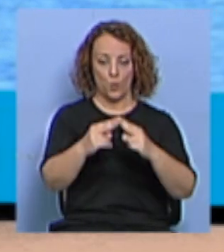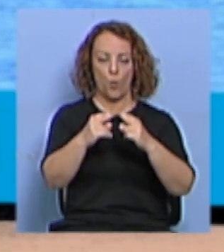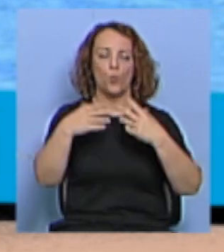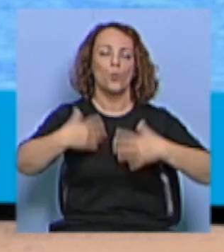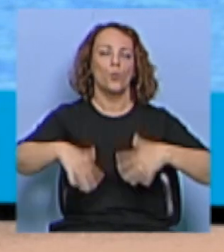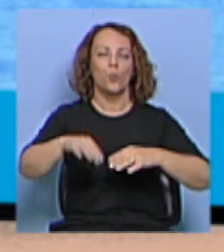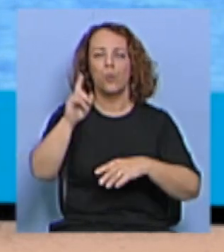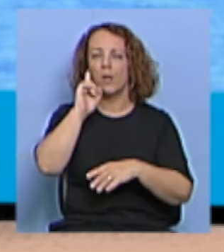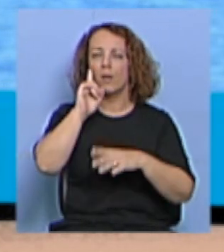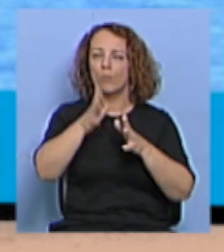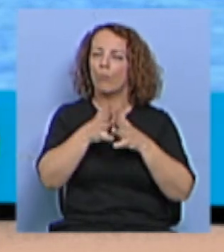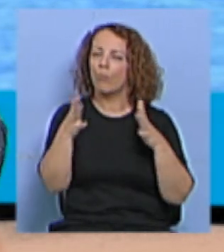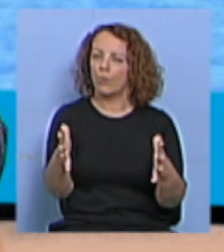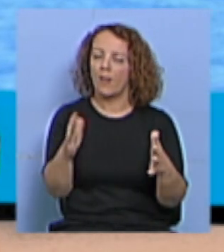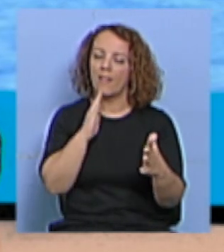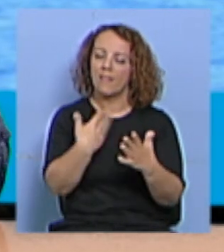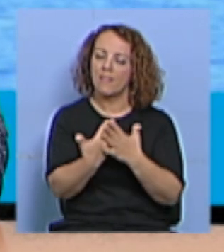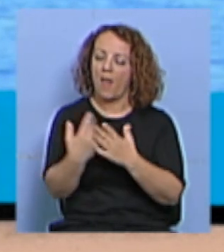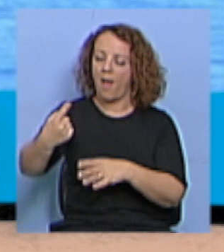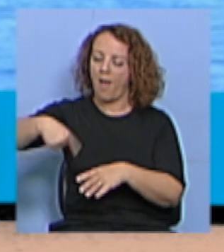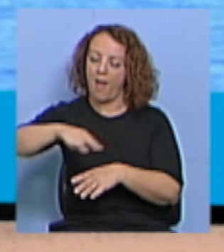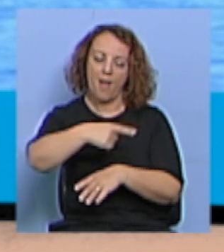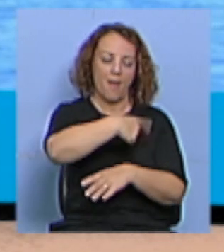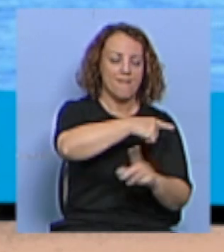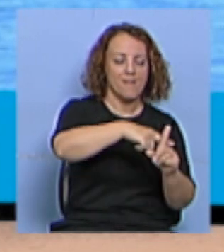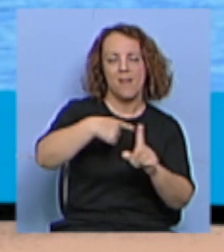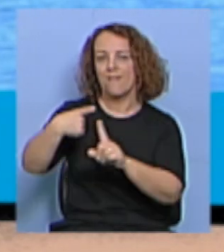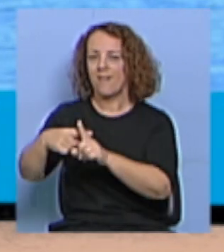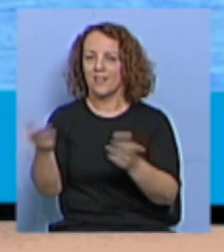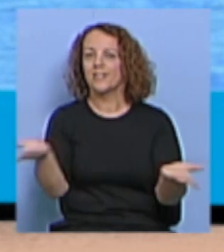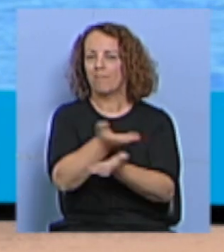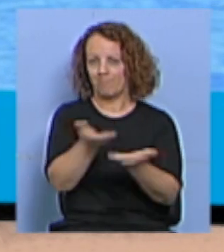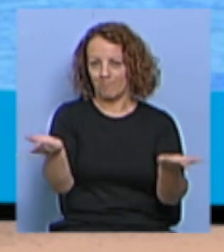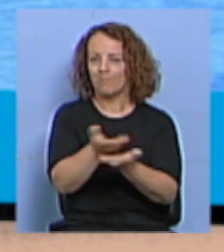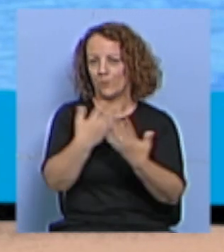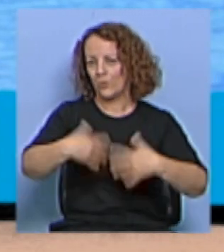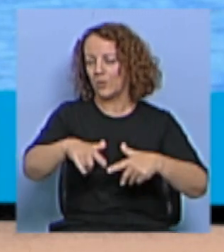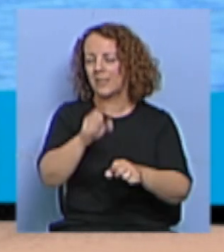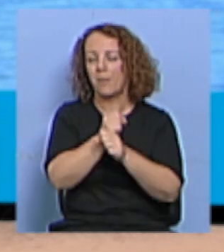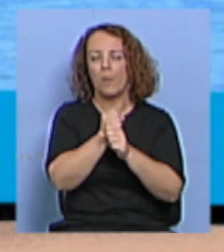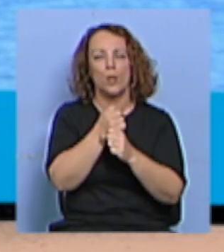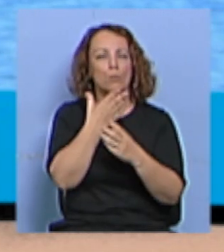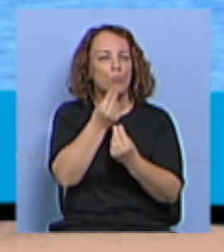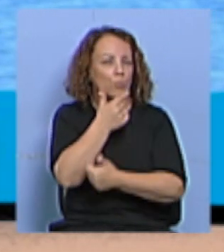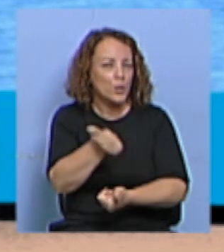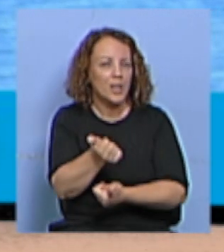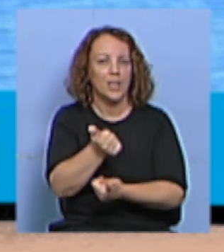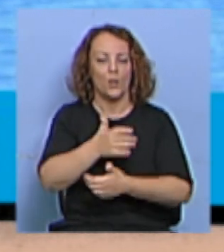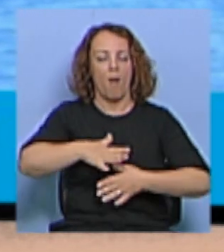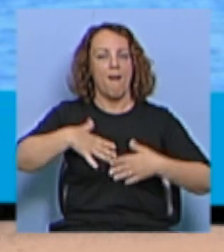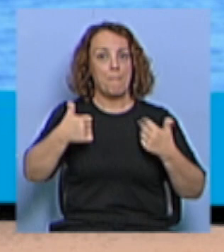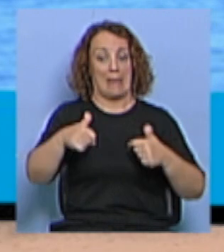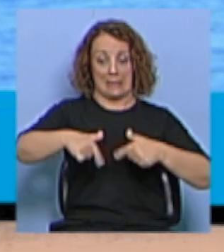dimensão muito importante para ambos os lados, se assim posso dizer. E por isso esse é um trabalho muito bonito, muito gratificante. Ainda esta